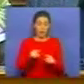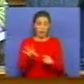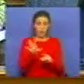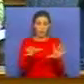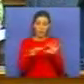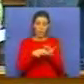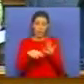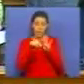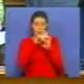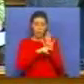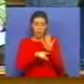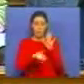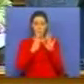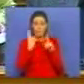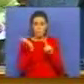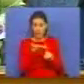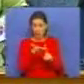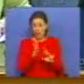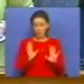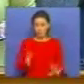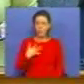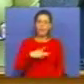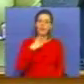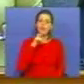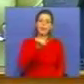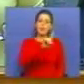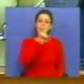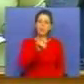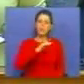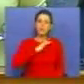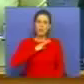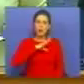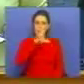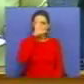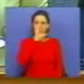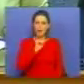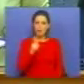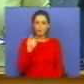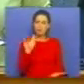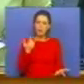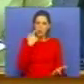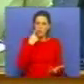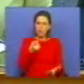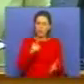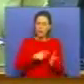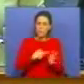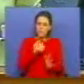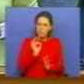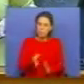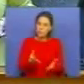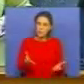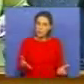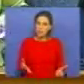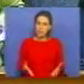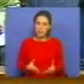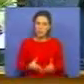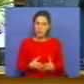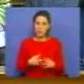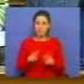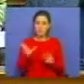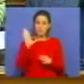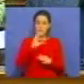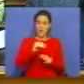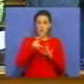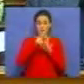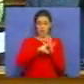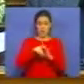penal. A questão que eu lhe gostaria de colocar era se o Sr. Ministro não vê necessidade de estender